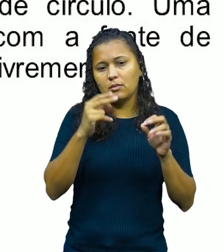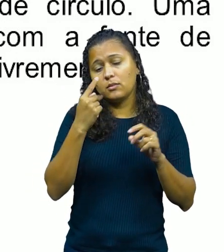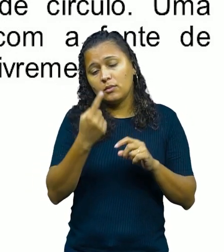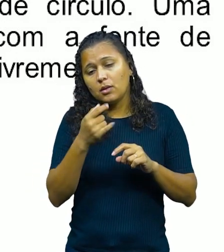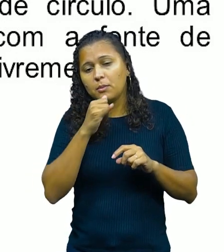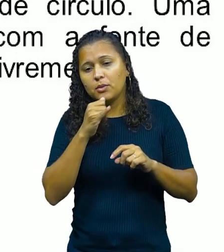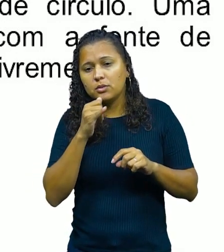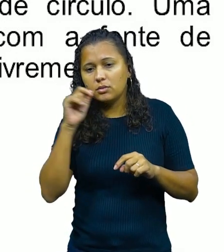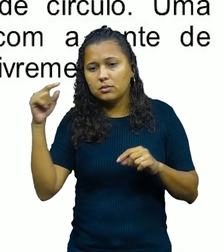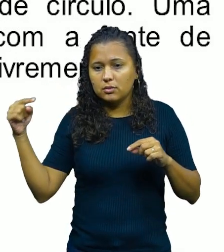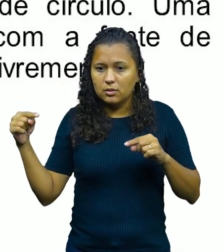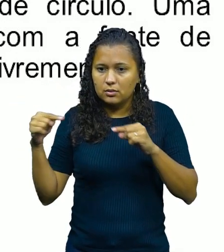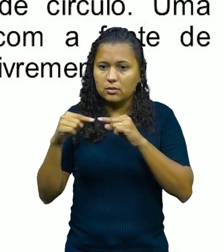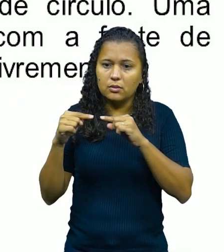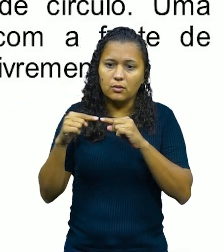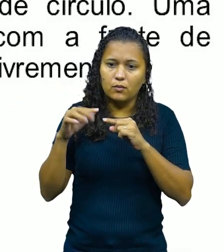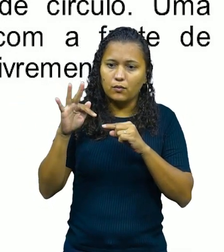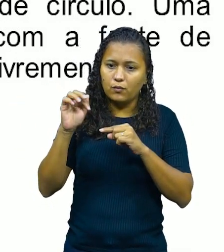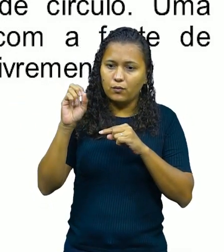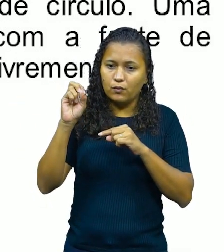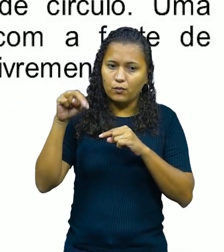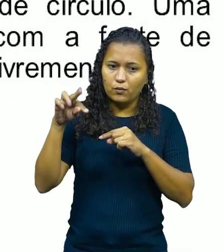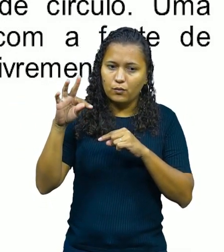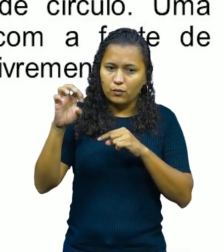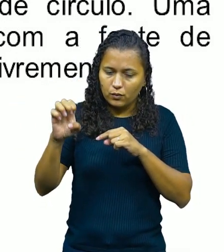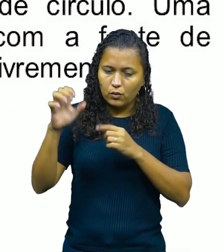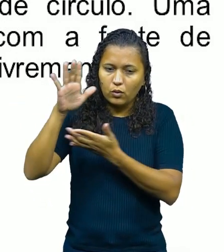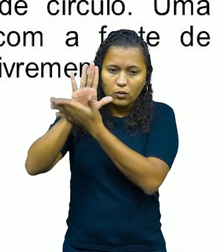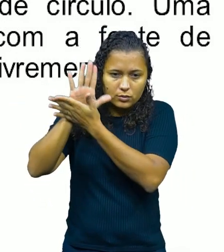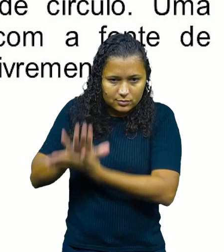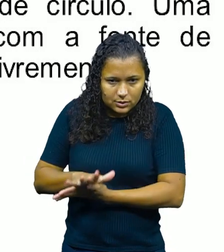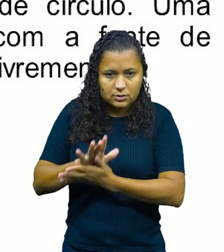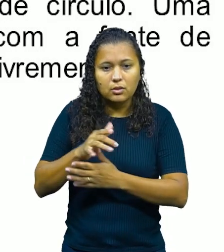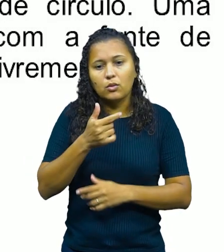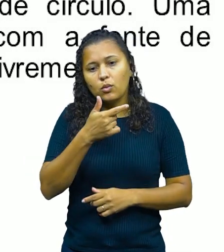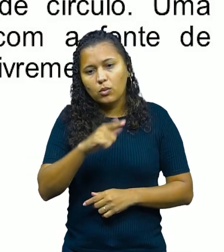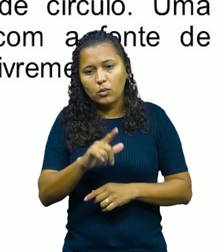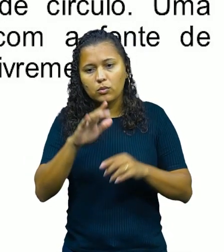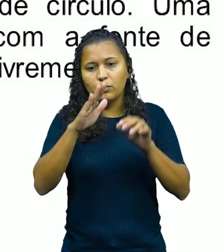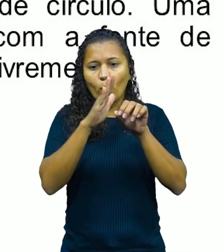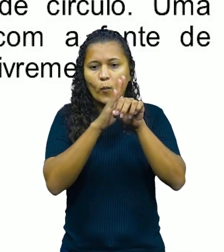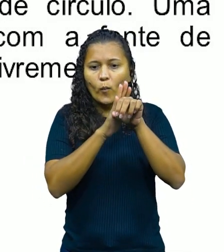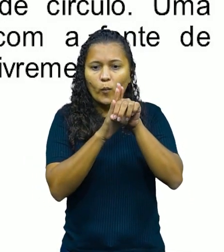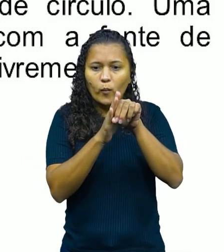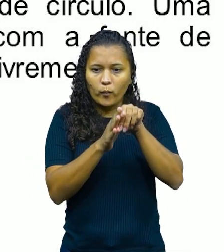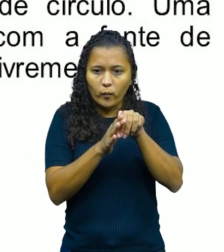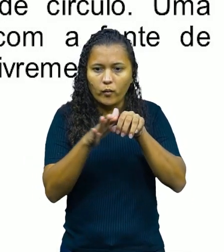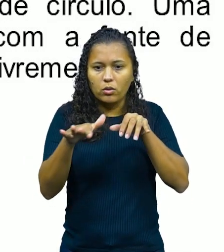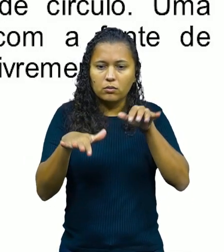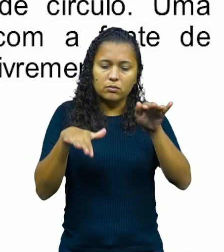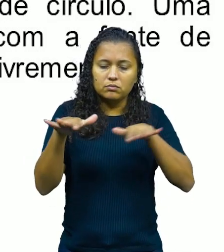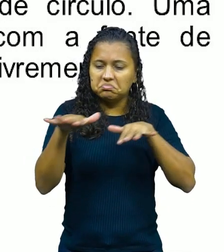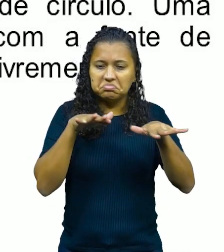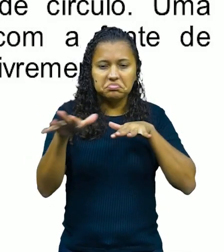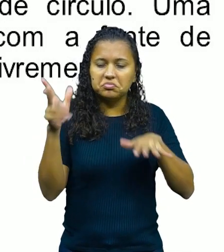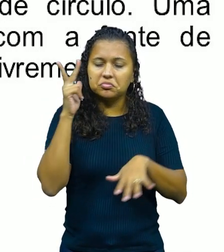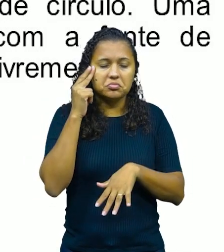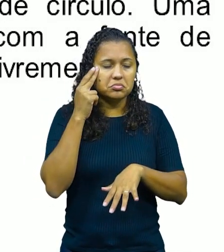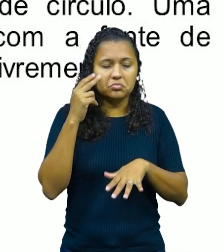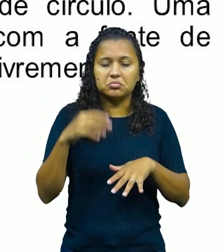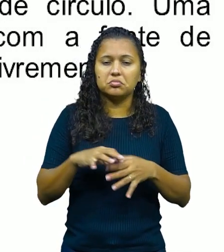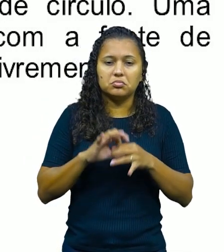círculo. Uma extremidade acha-se adaptada para a ligação com a fonte de pressão e a outra está selada e pode